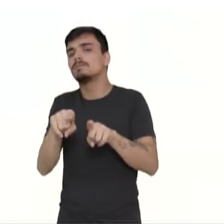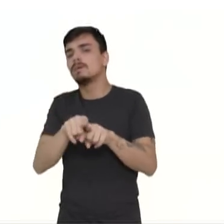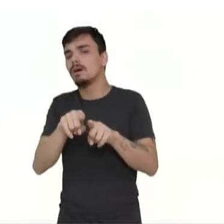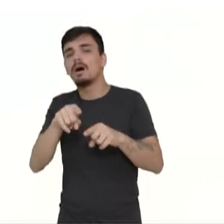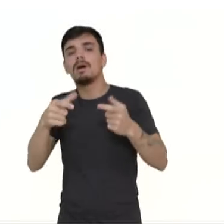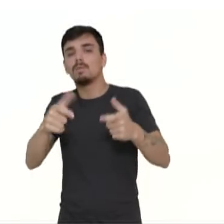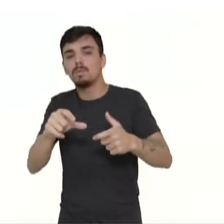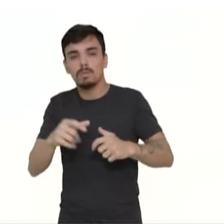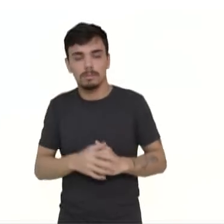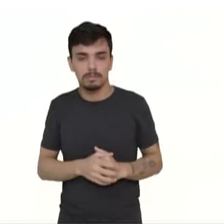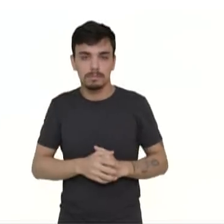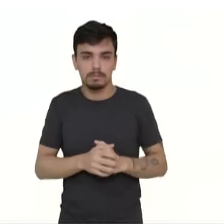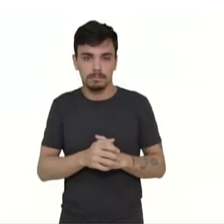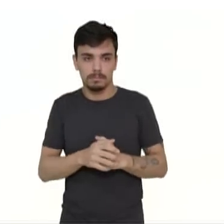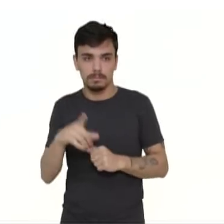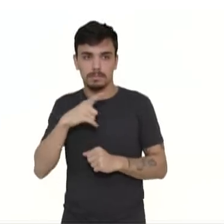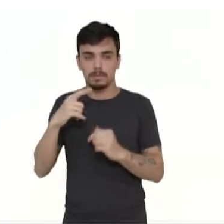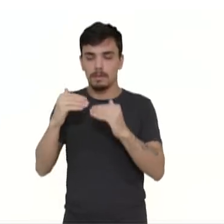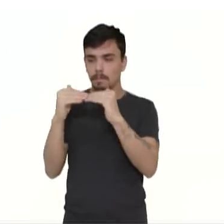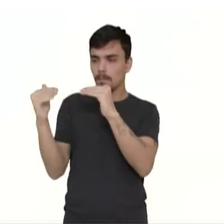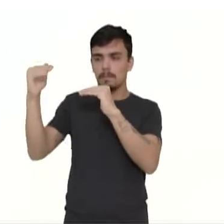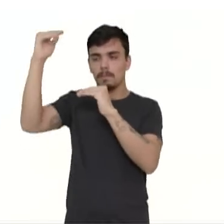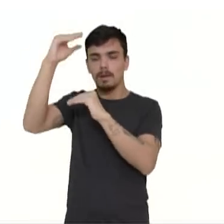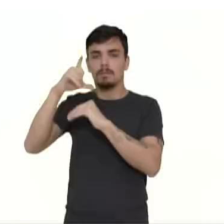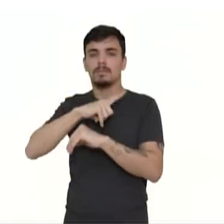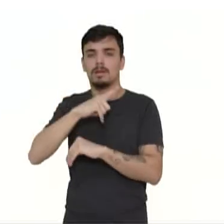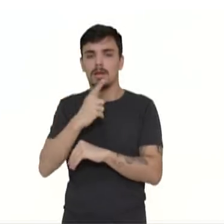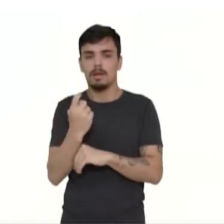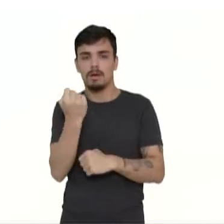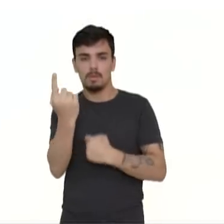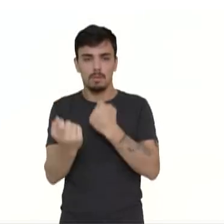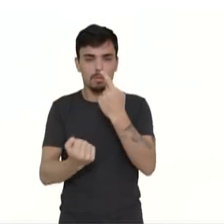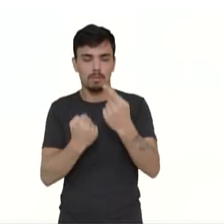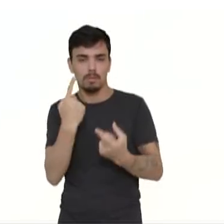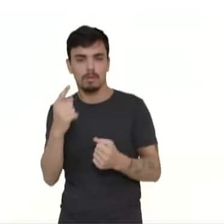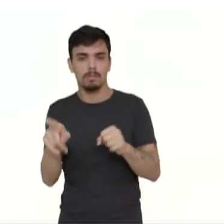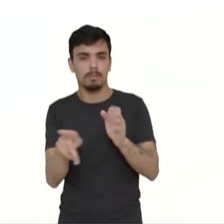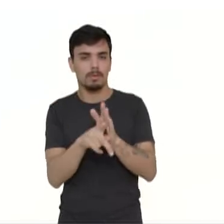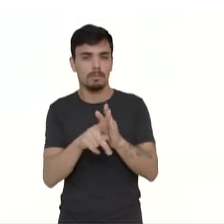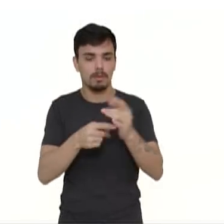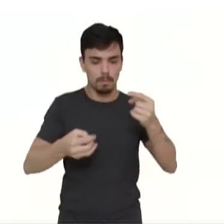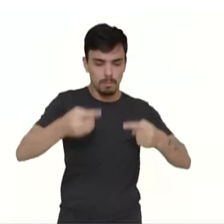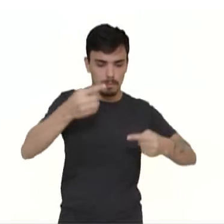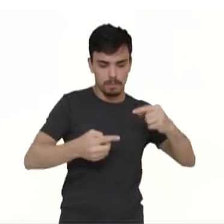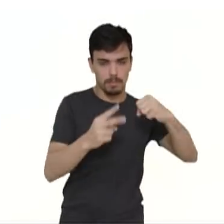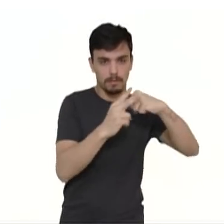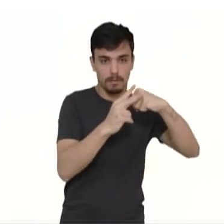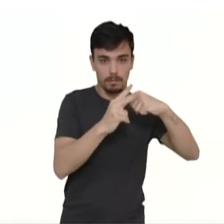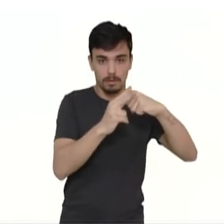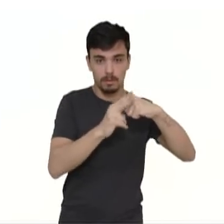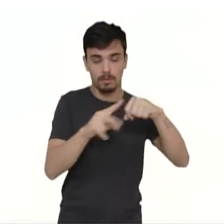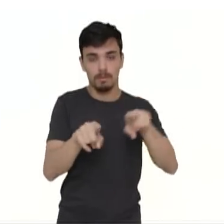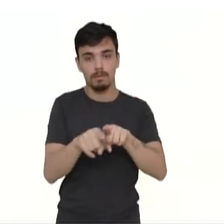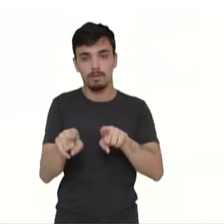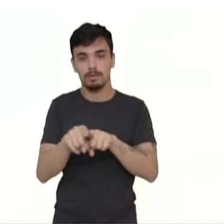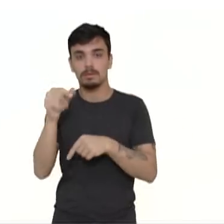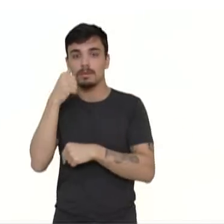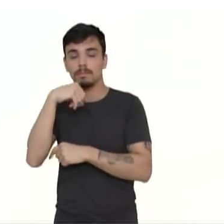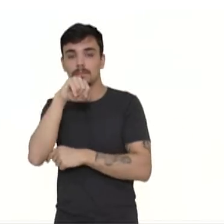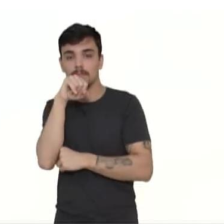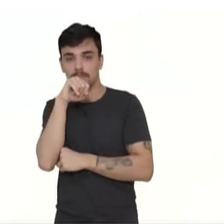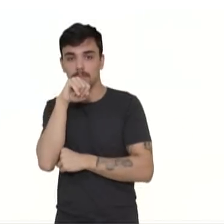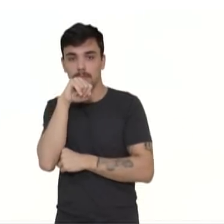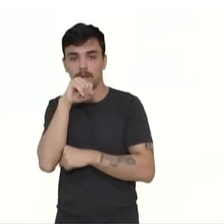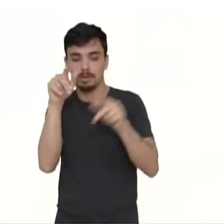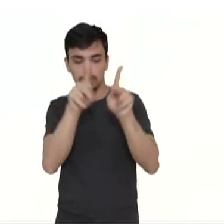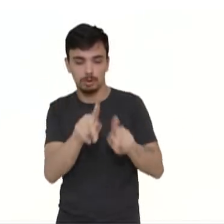estão. Né? Em cima a gente tem também alguns elementos do discurso verbal, né? Então está escrito ali mãe, né? Mães,